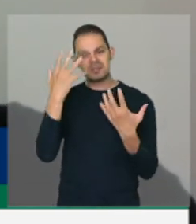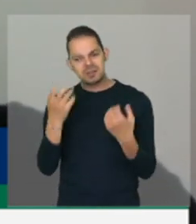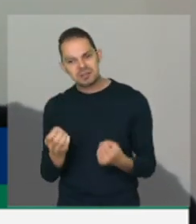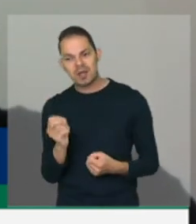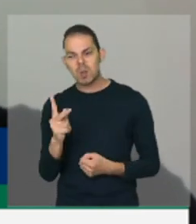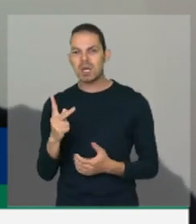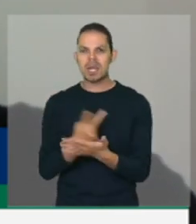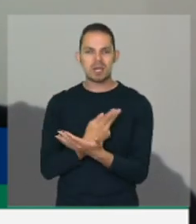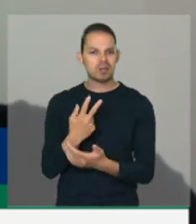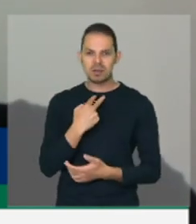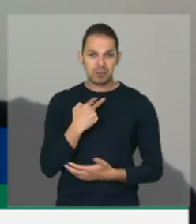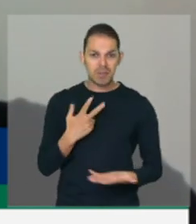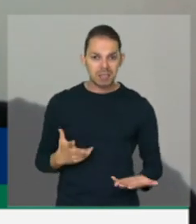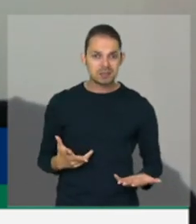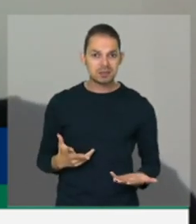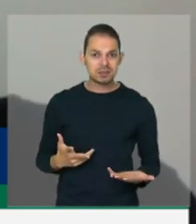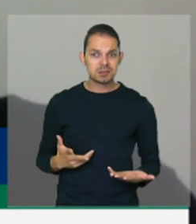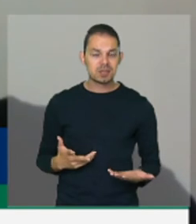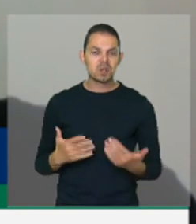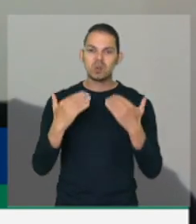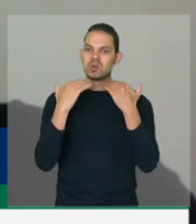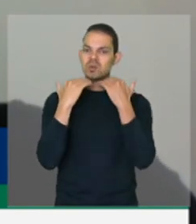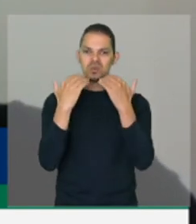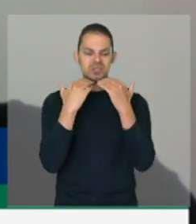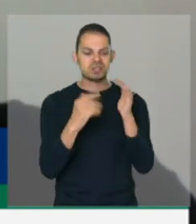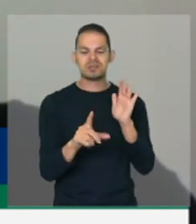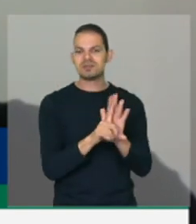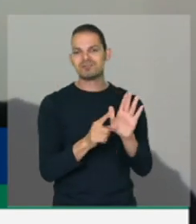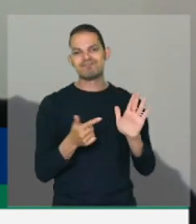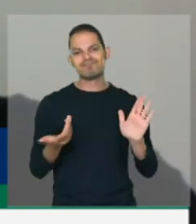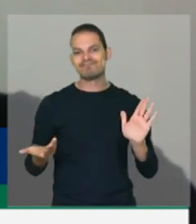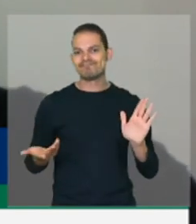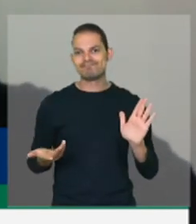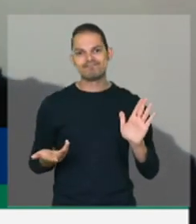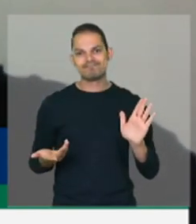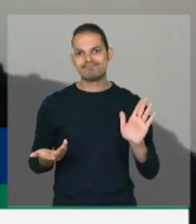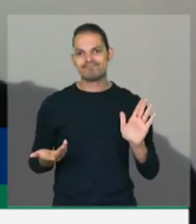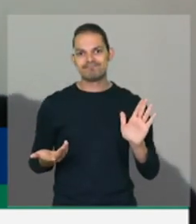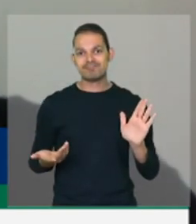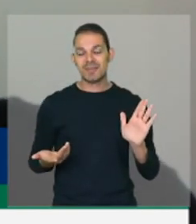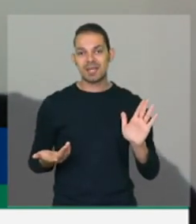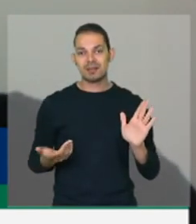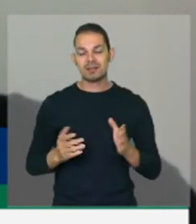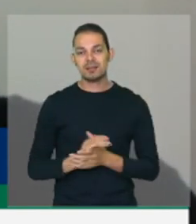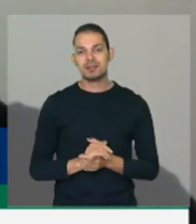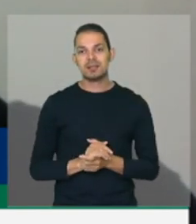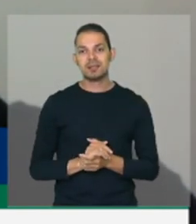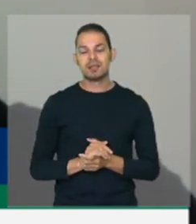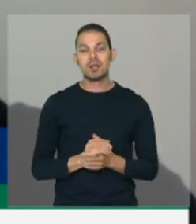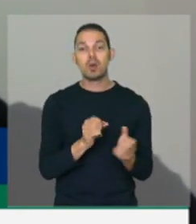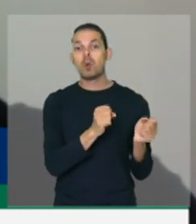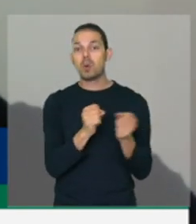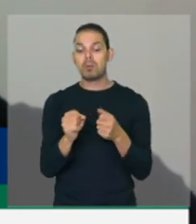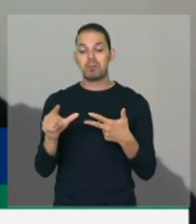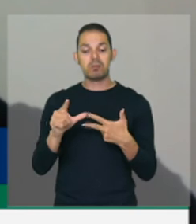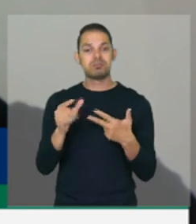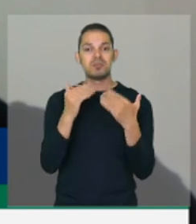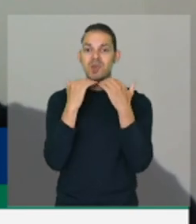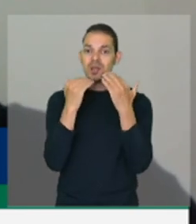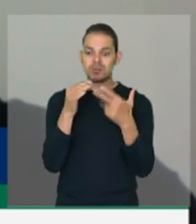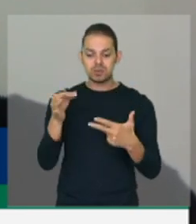daquele equívoco, de nada servem as leis, presidente. De nada serviria, então, o nosso poder legislativo, bastava